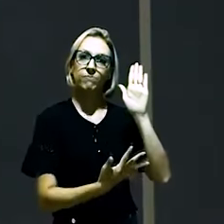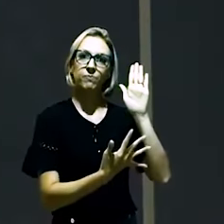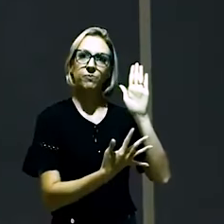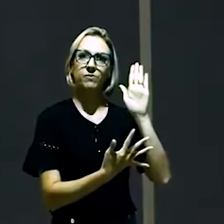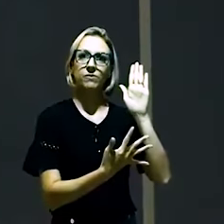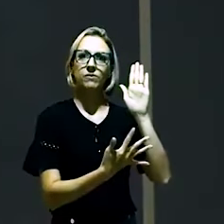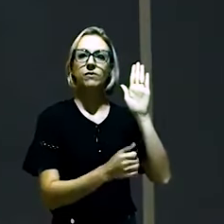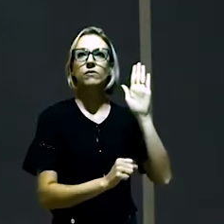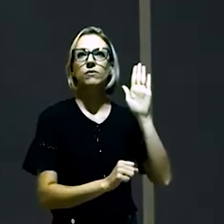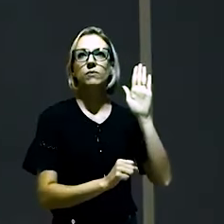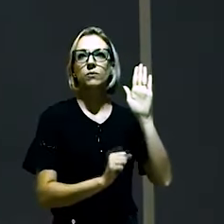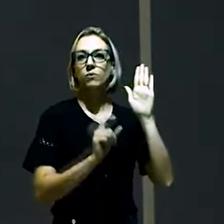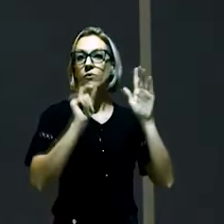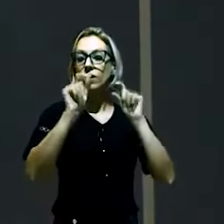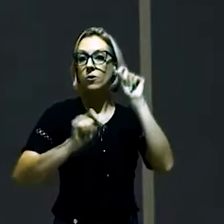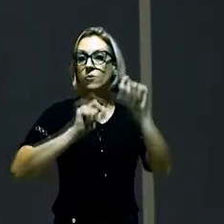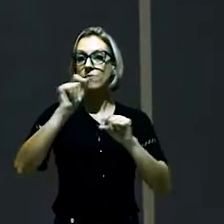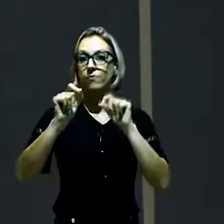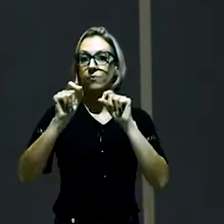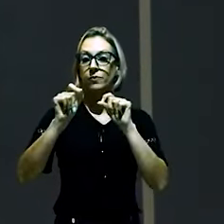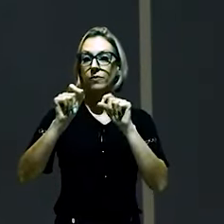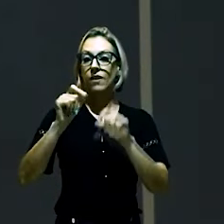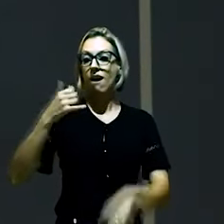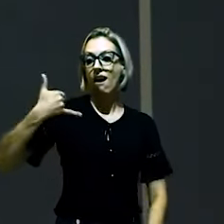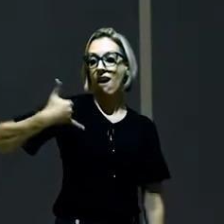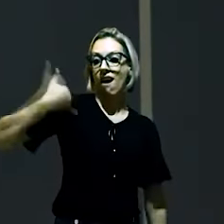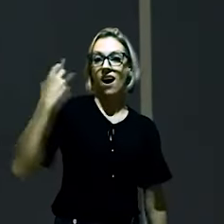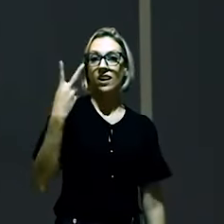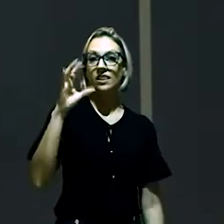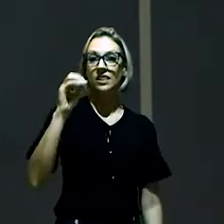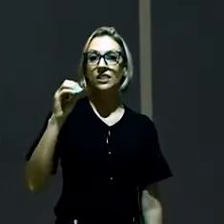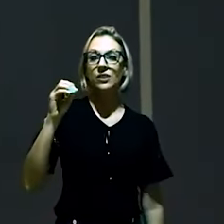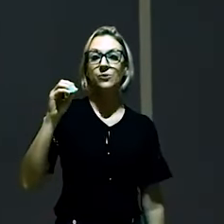que ele foi rei com 20 anos, ainda moço.